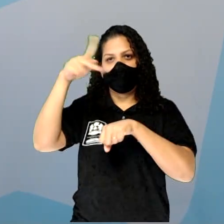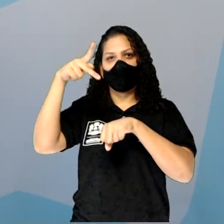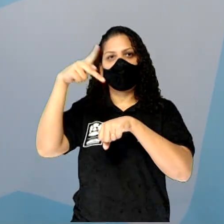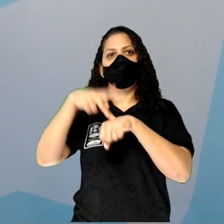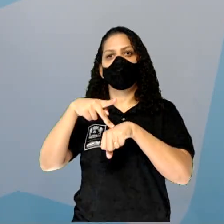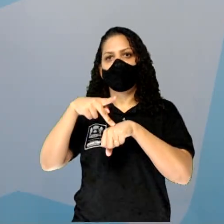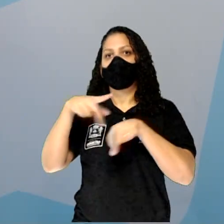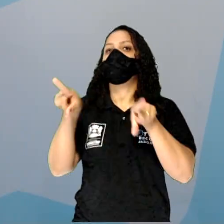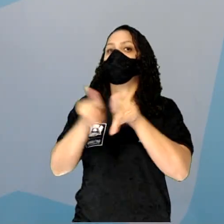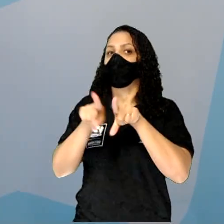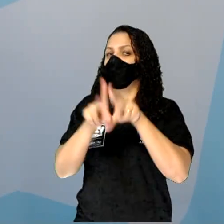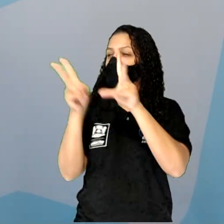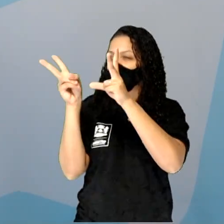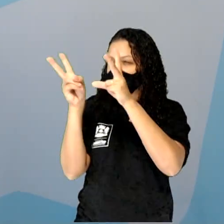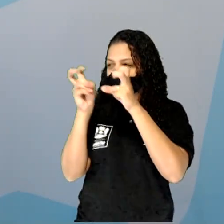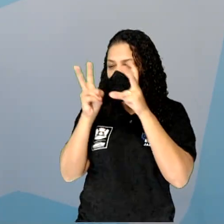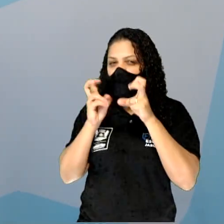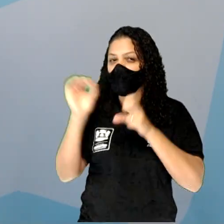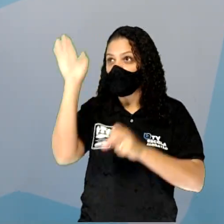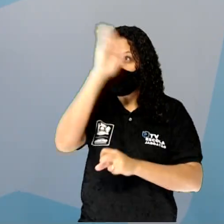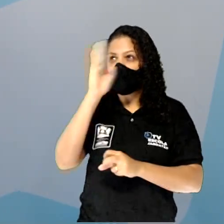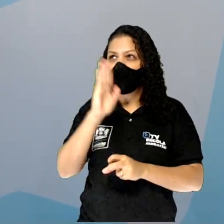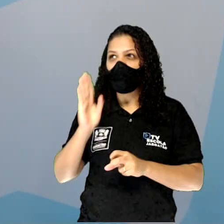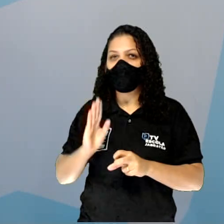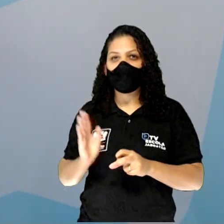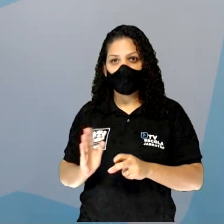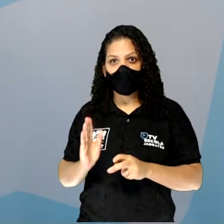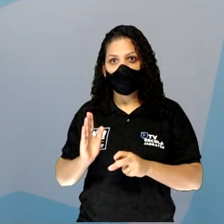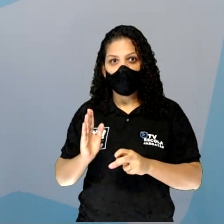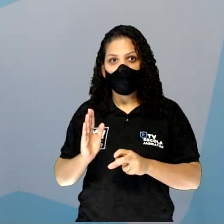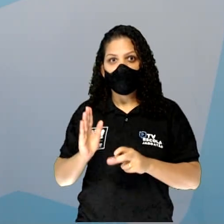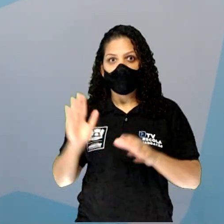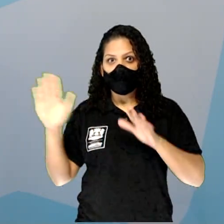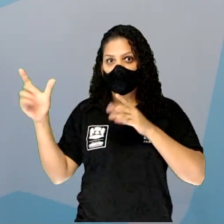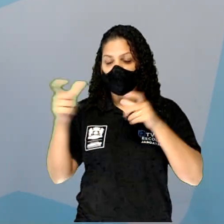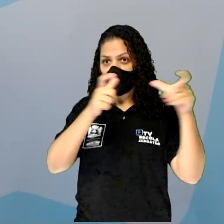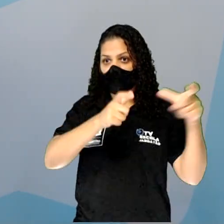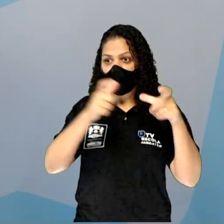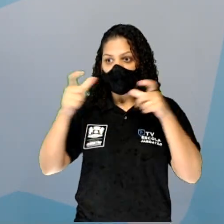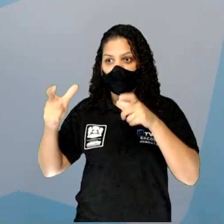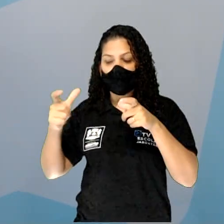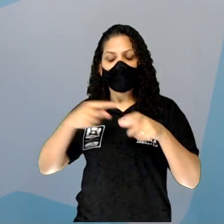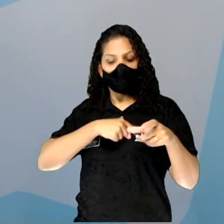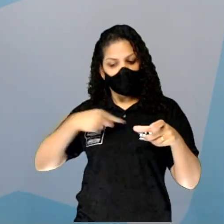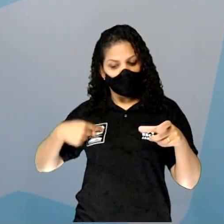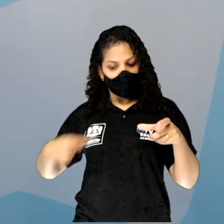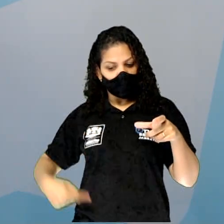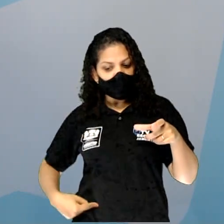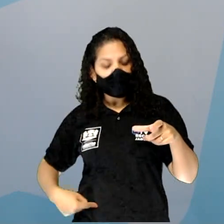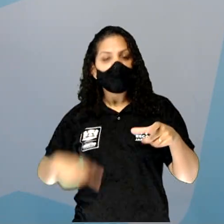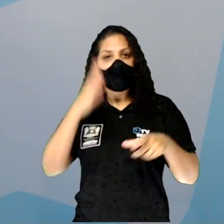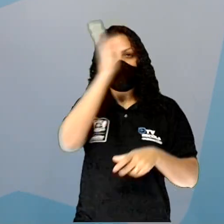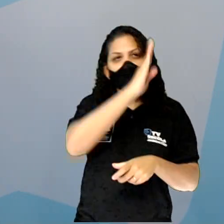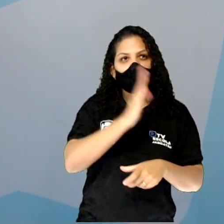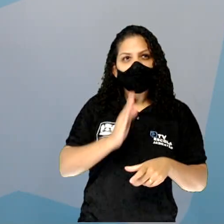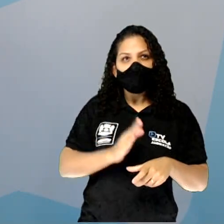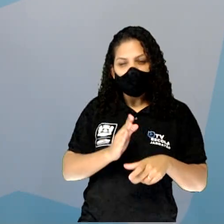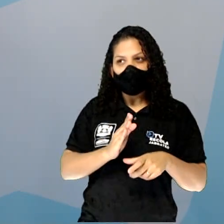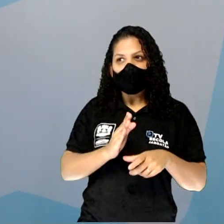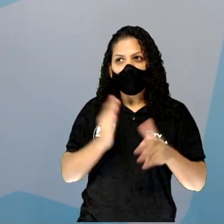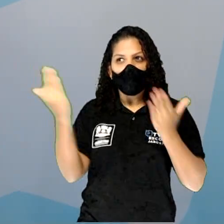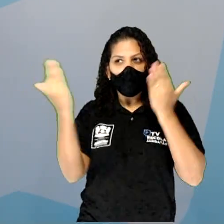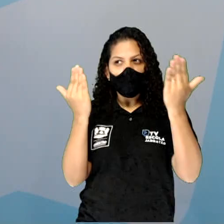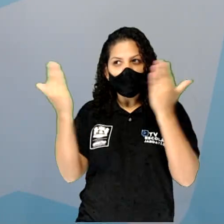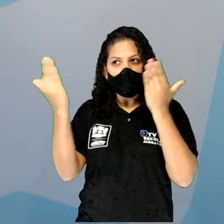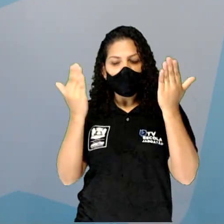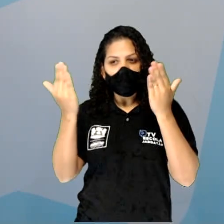O tamanho em relação à China e o Brasil, há uma pequena diferença, em